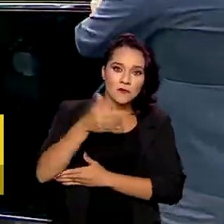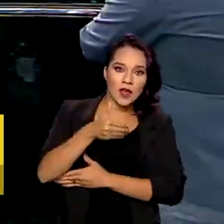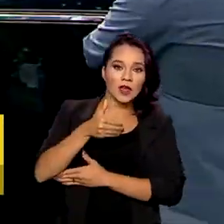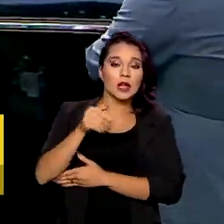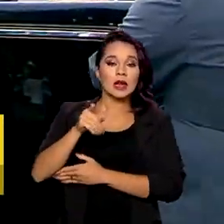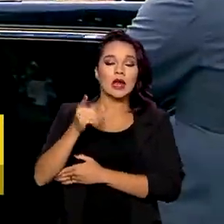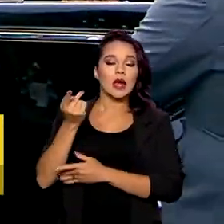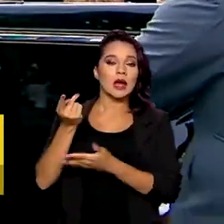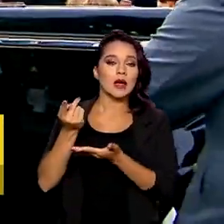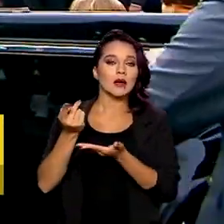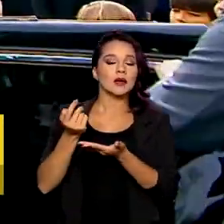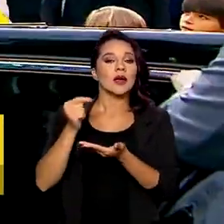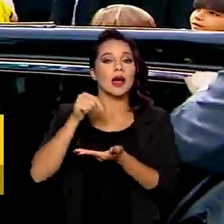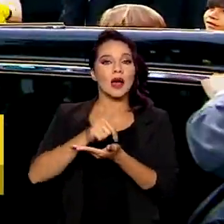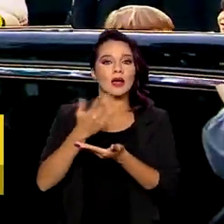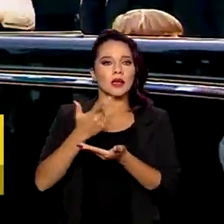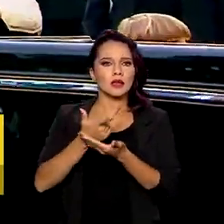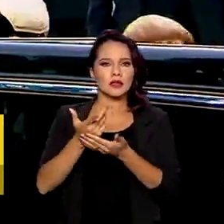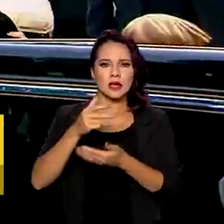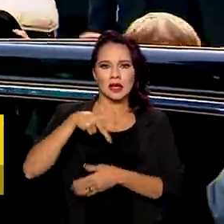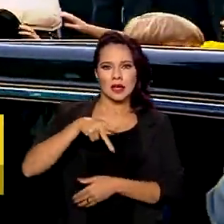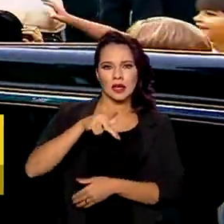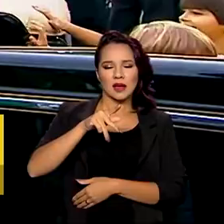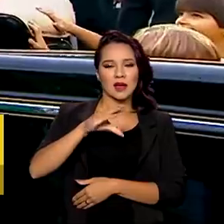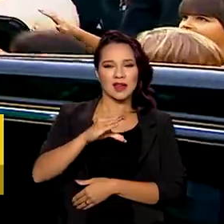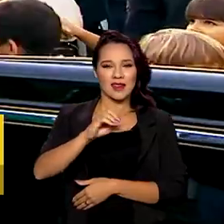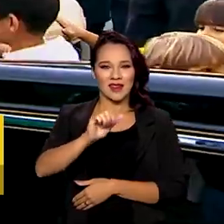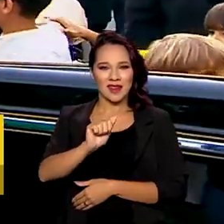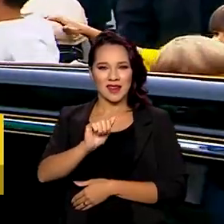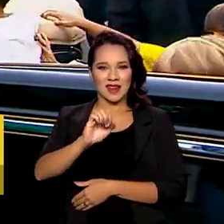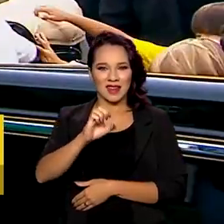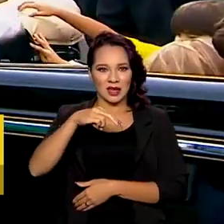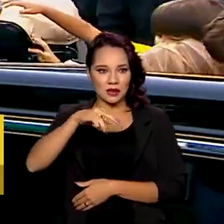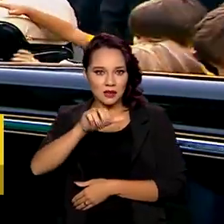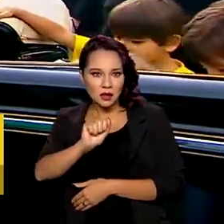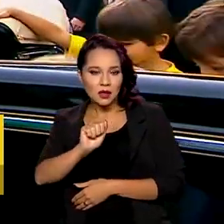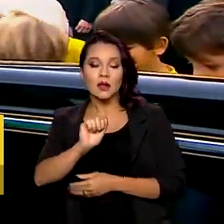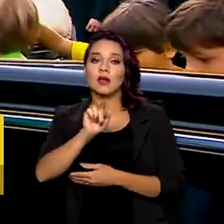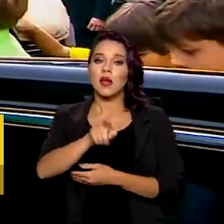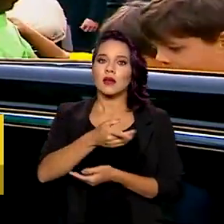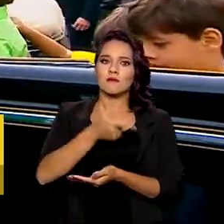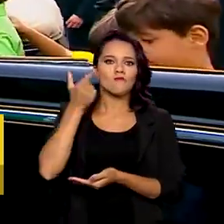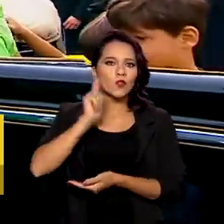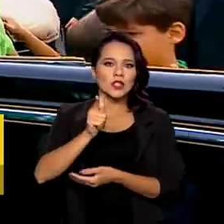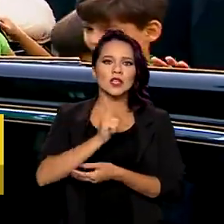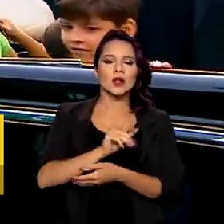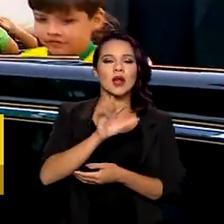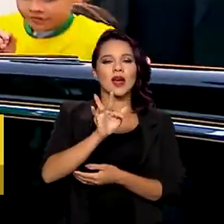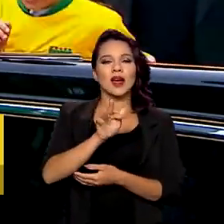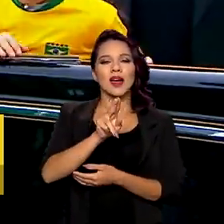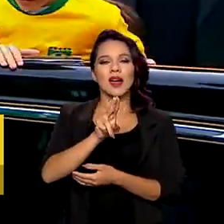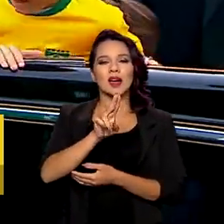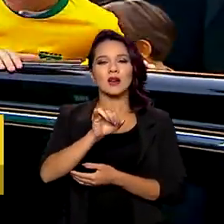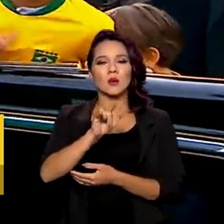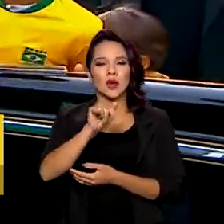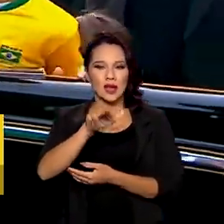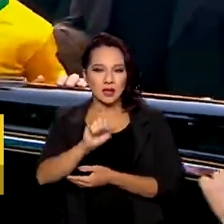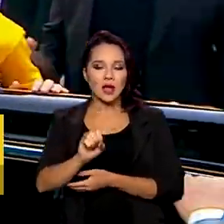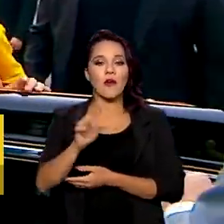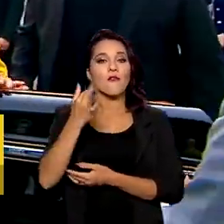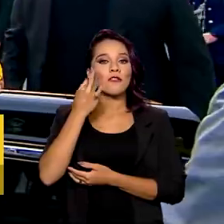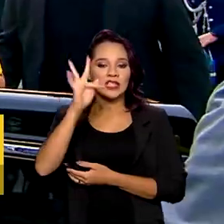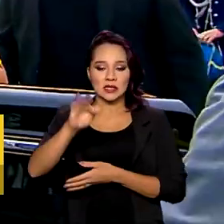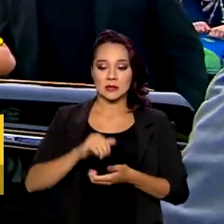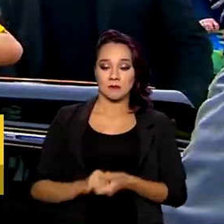invasão francesa, essa bateria Caiana, ela que consolidou a conquista da Guiana Francesa. Então, lá,